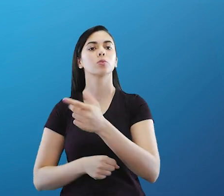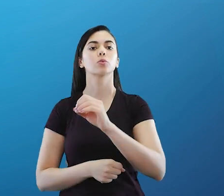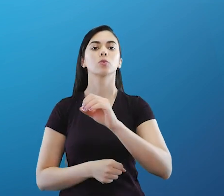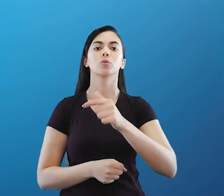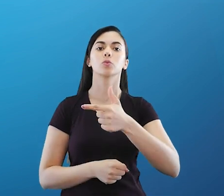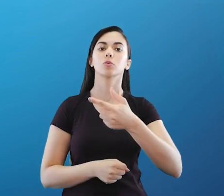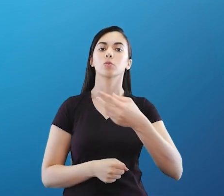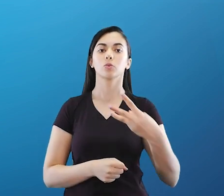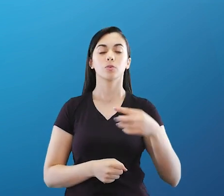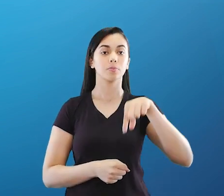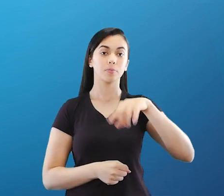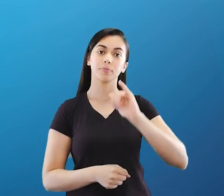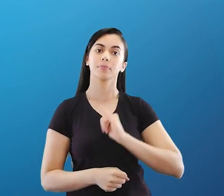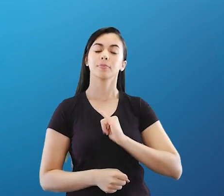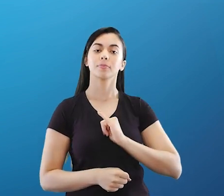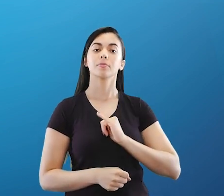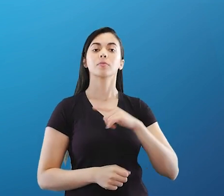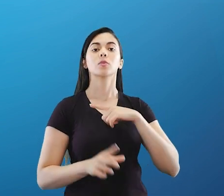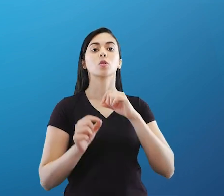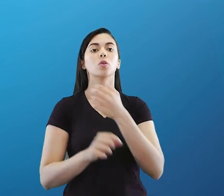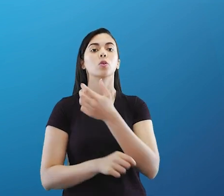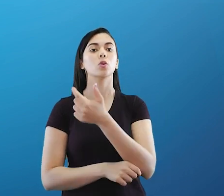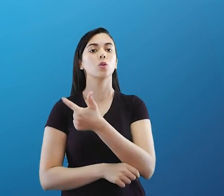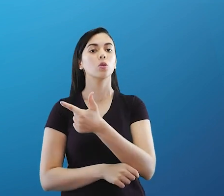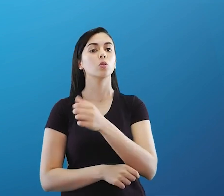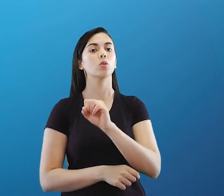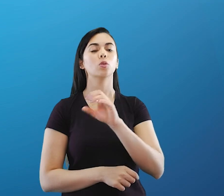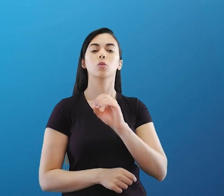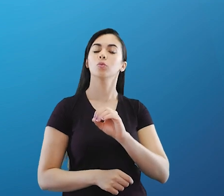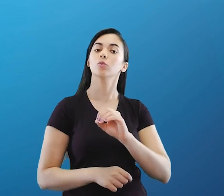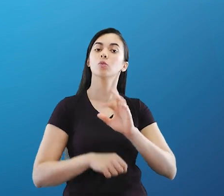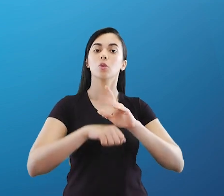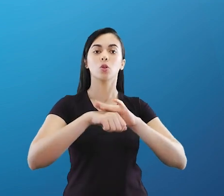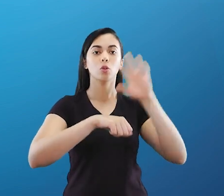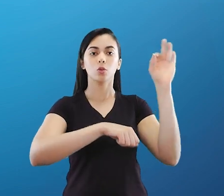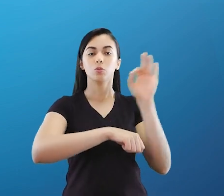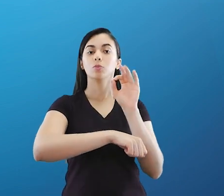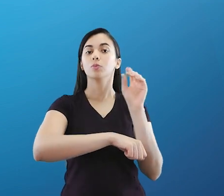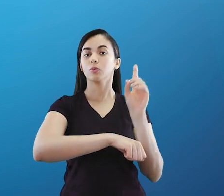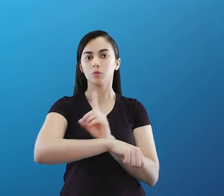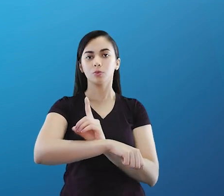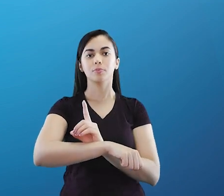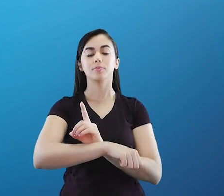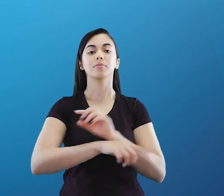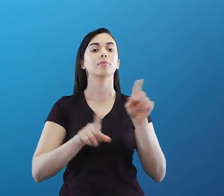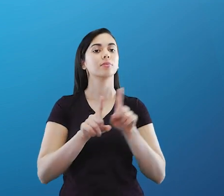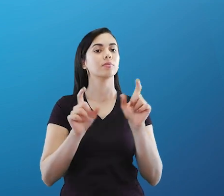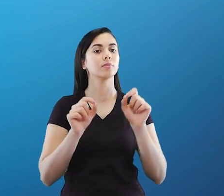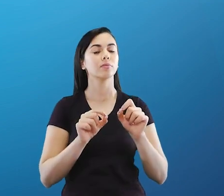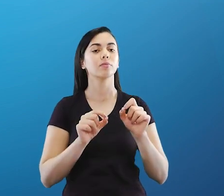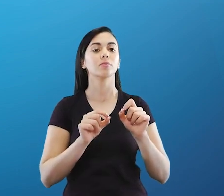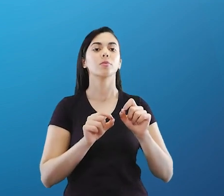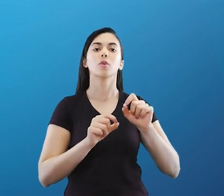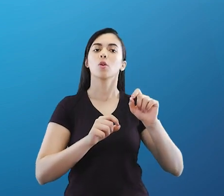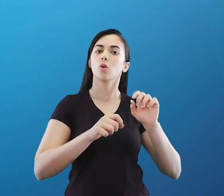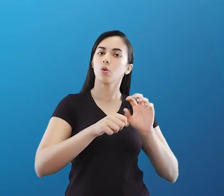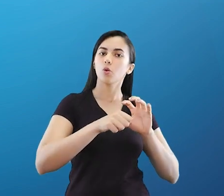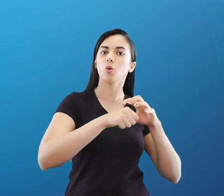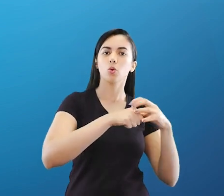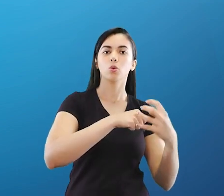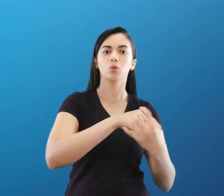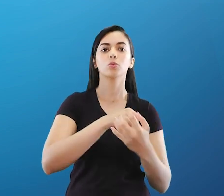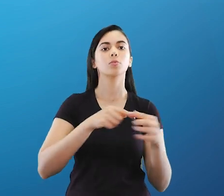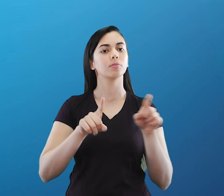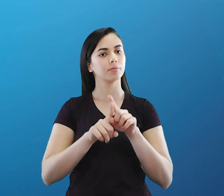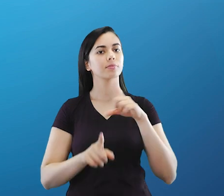280 casos de dengue e 56 casos de chikungunya. E nós, eu, você,